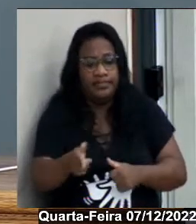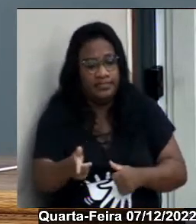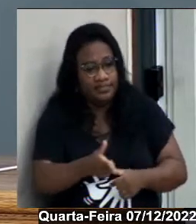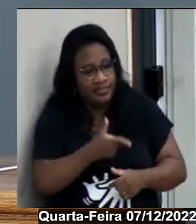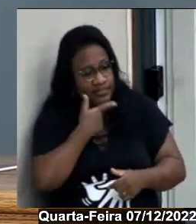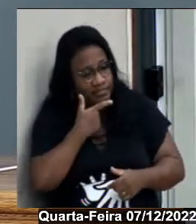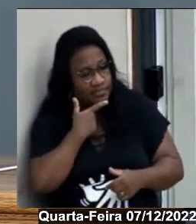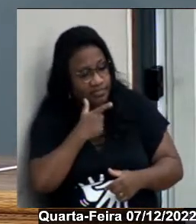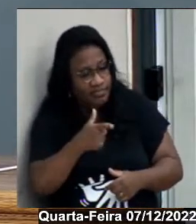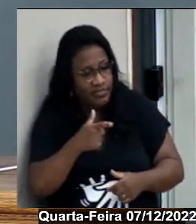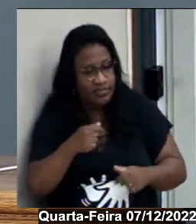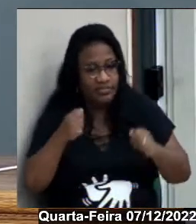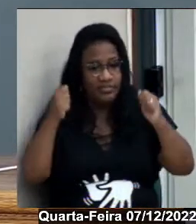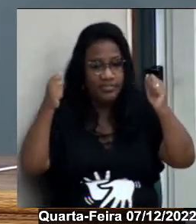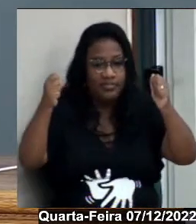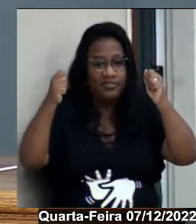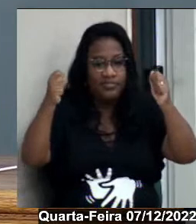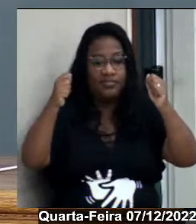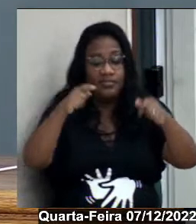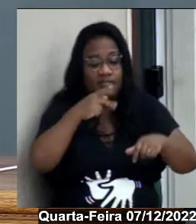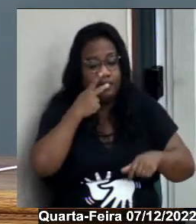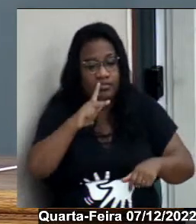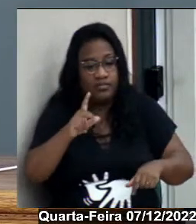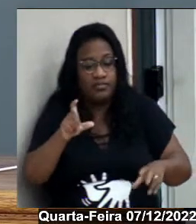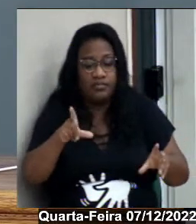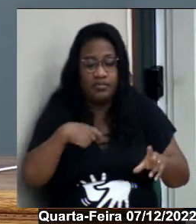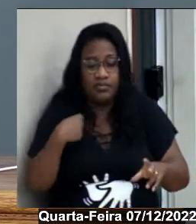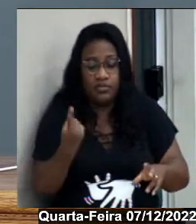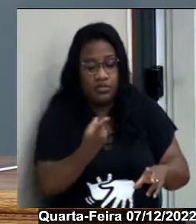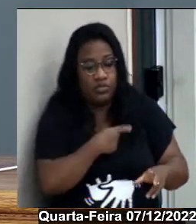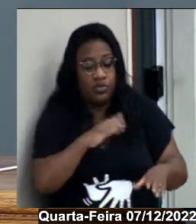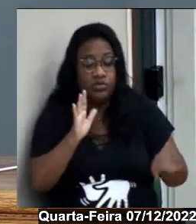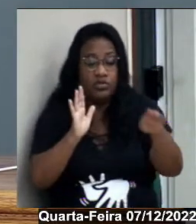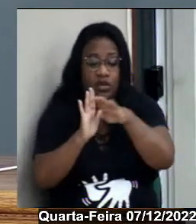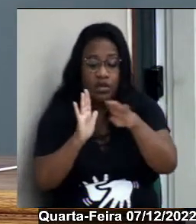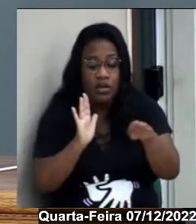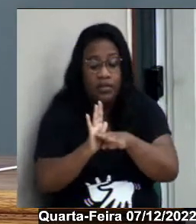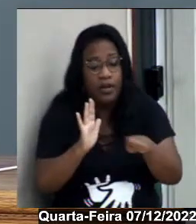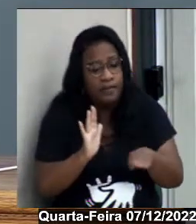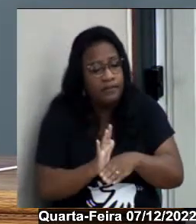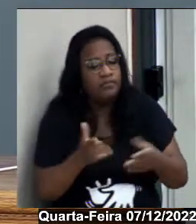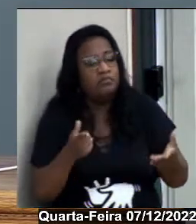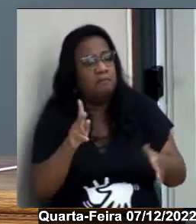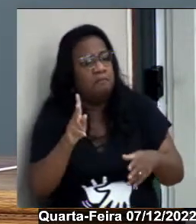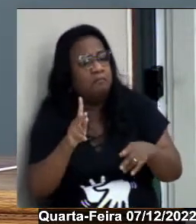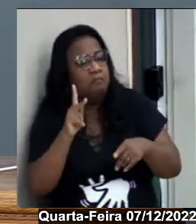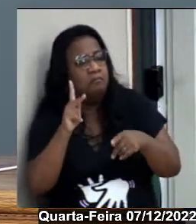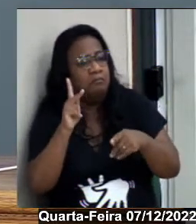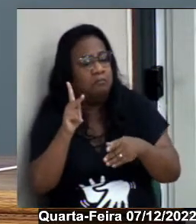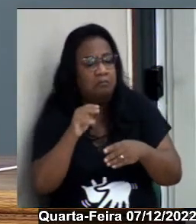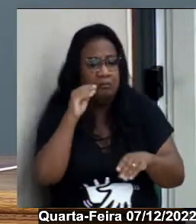o senhor estava cuidando da sua campanha e nós estávamos todo mundo aqui votando o projeto. E o senhor estava ainda onde?